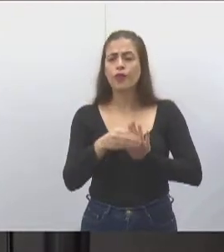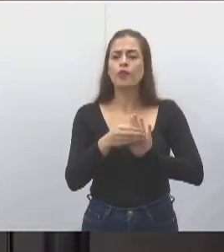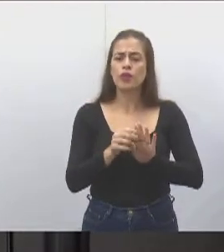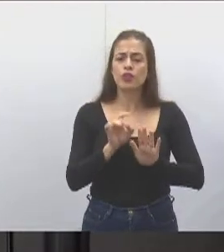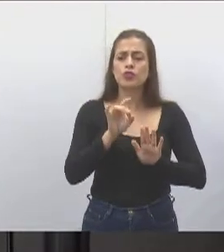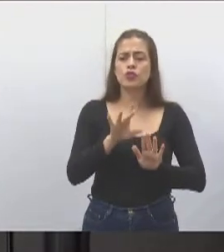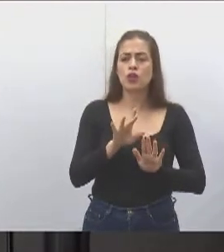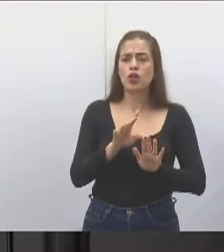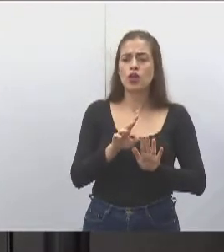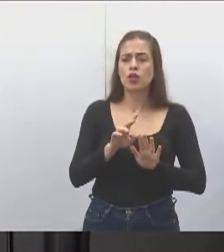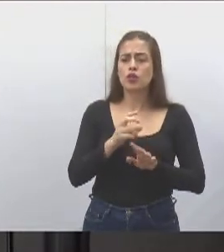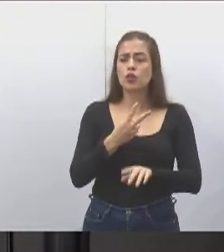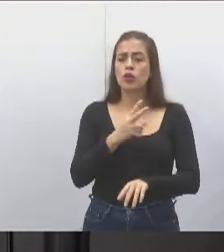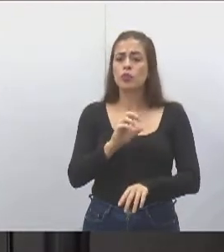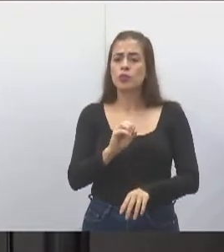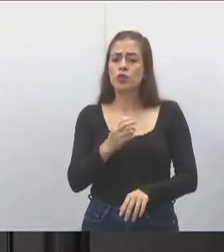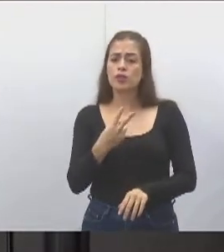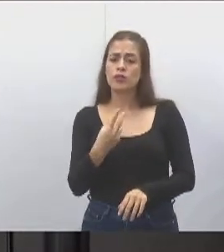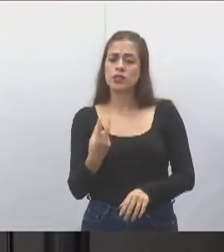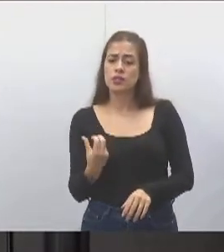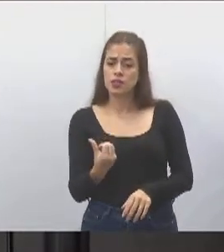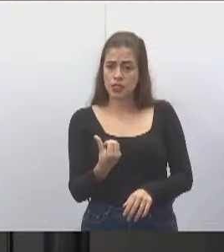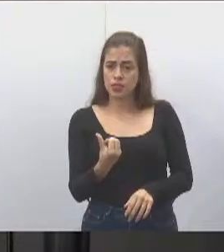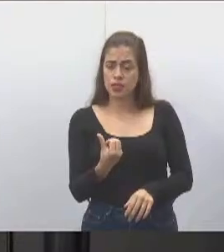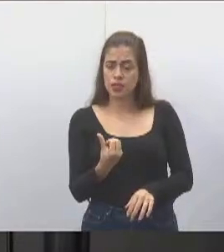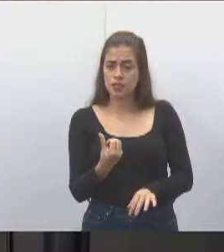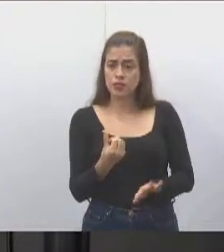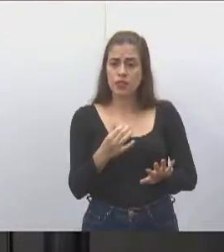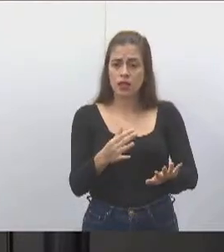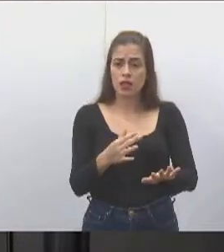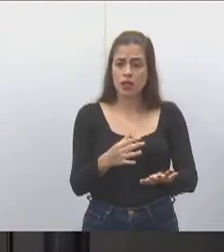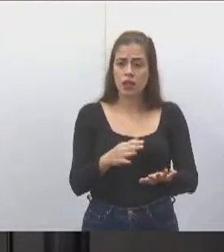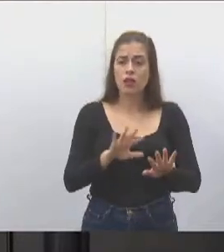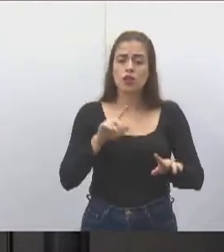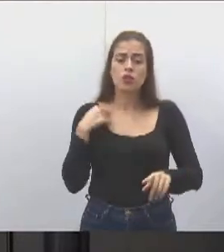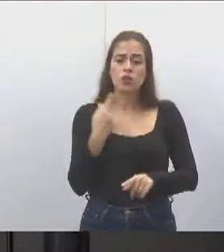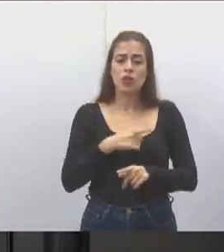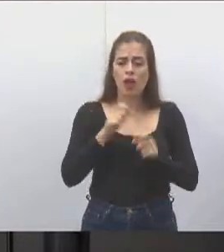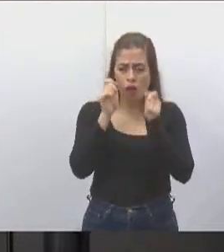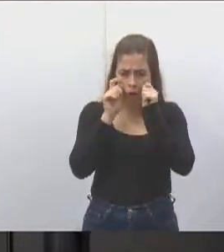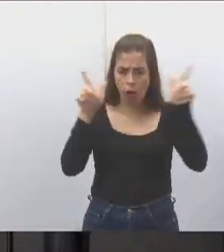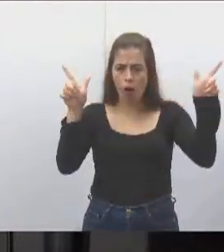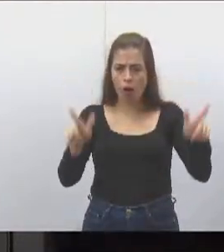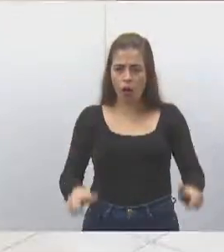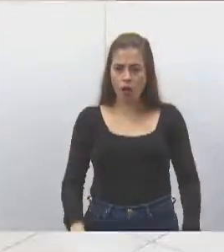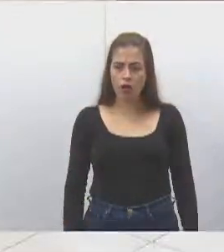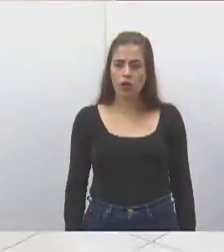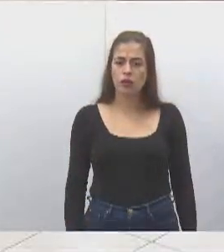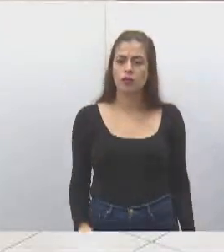orçamentária do ano de 2026? O Ijau acordou.